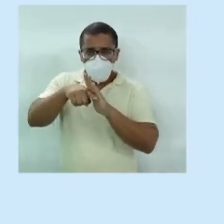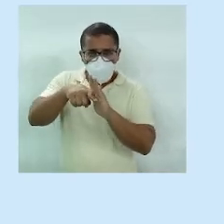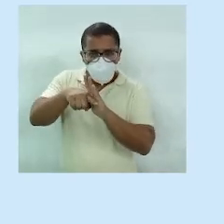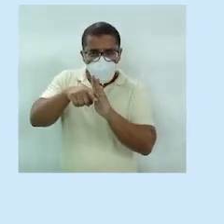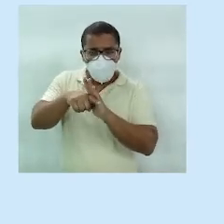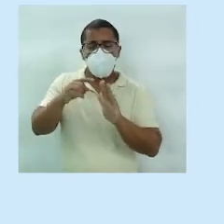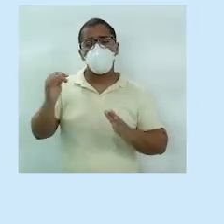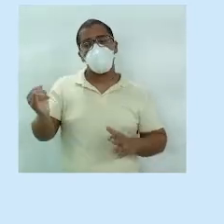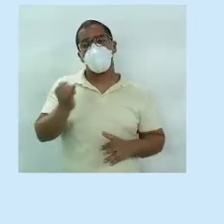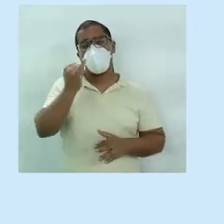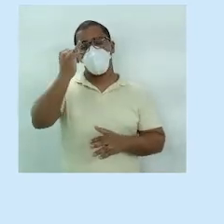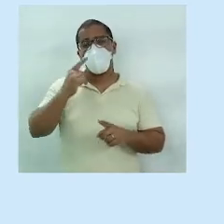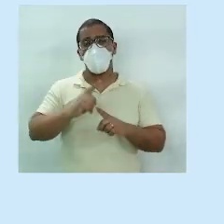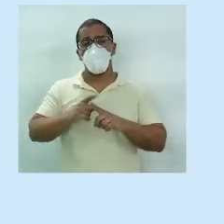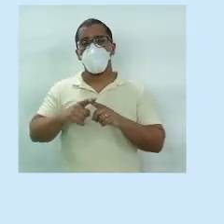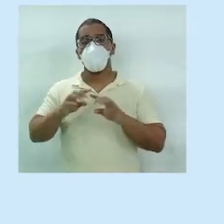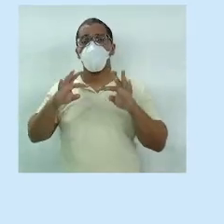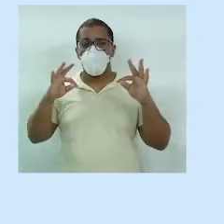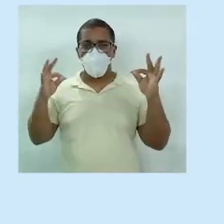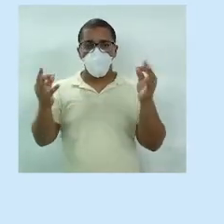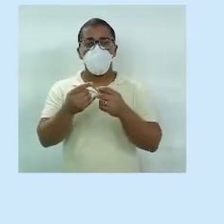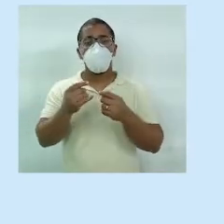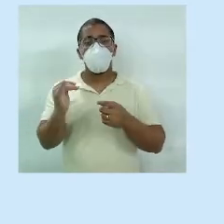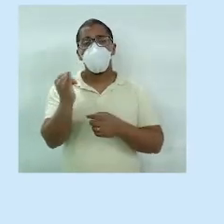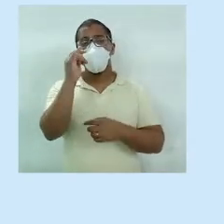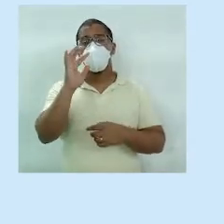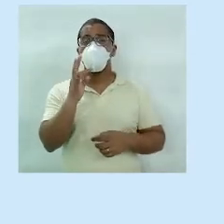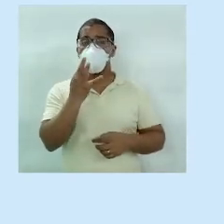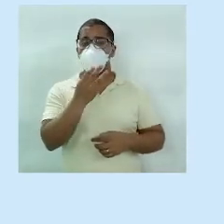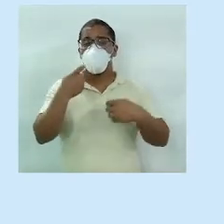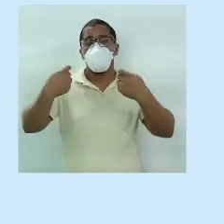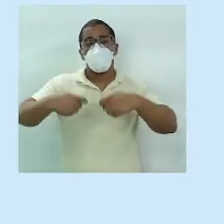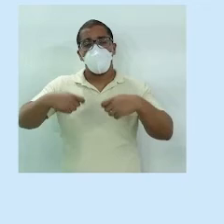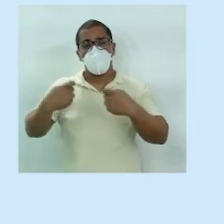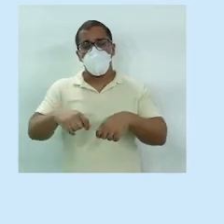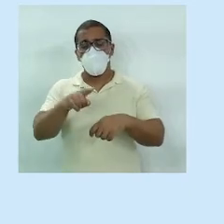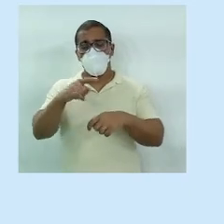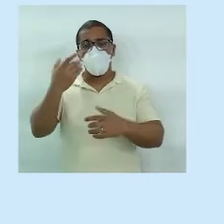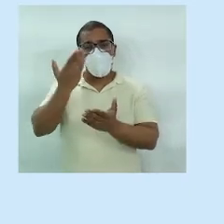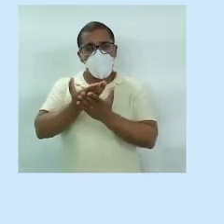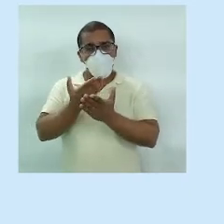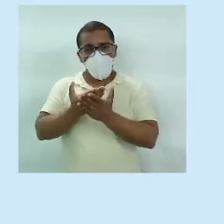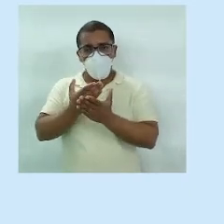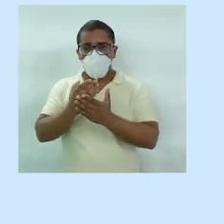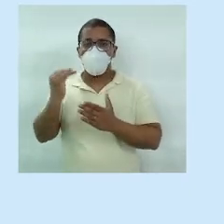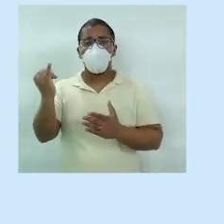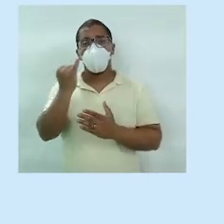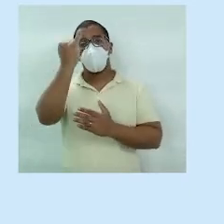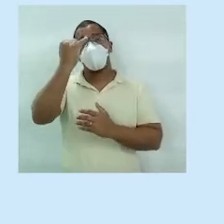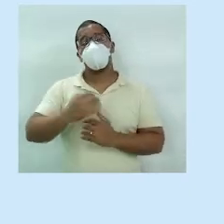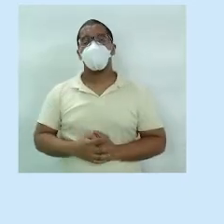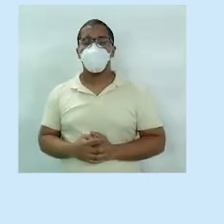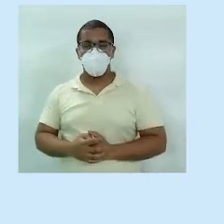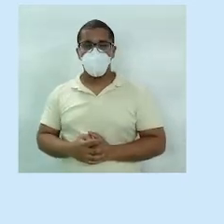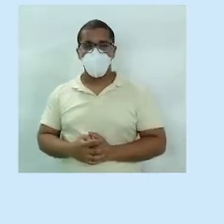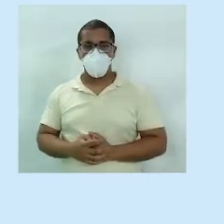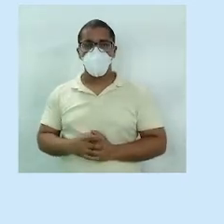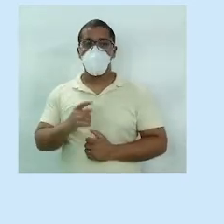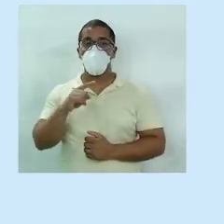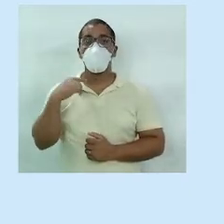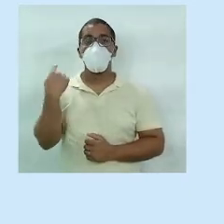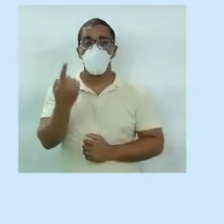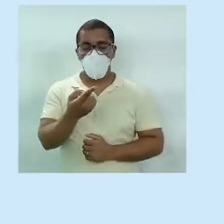Que a maior riqueza do ser humano é o conhecimento. É como sempre falo, buscar o conhecimento é muito importante. Nós